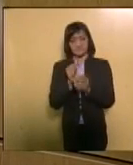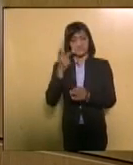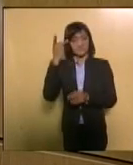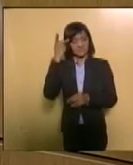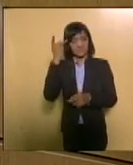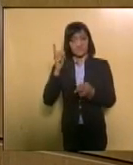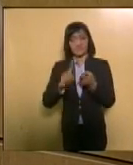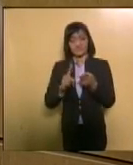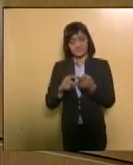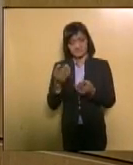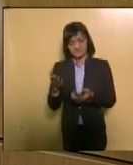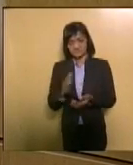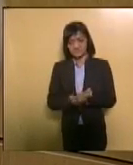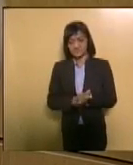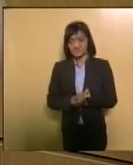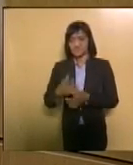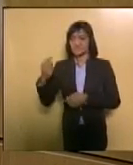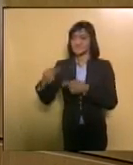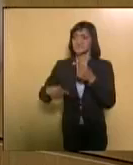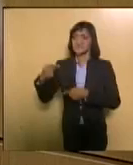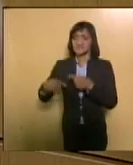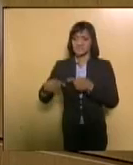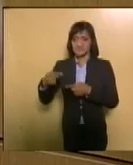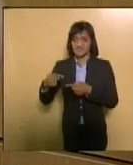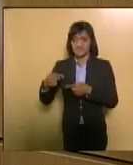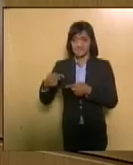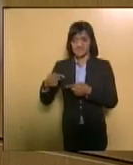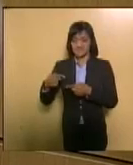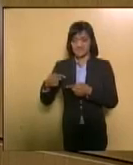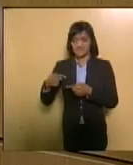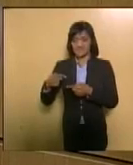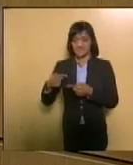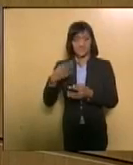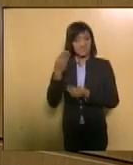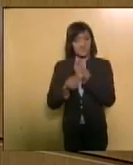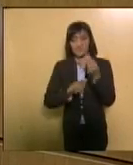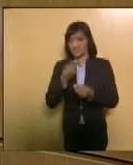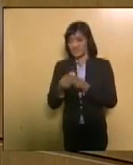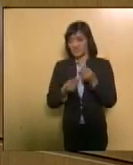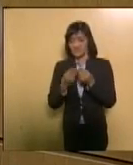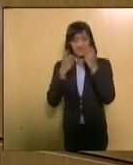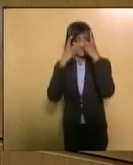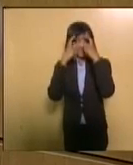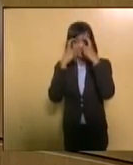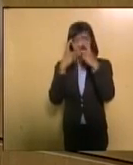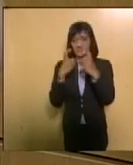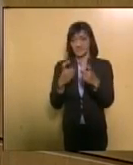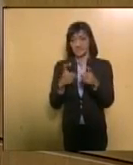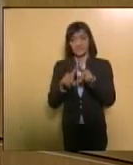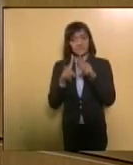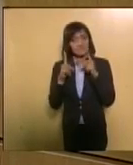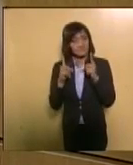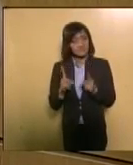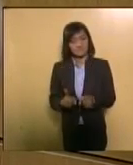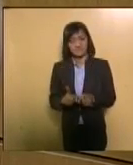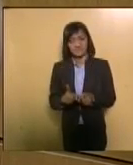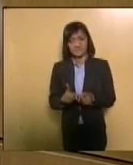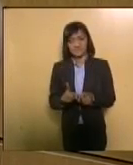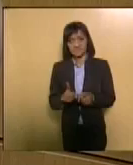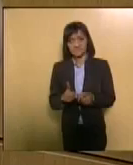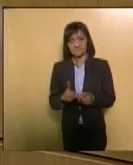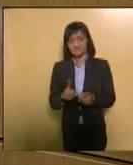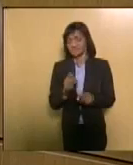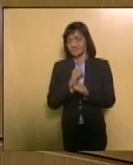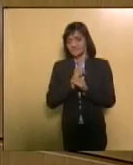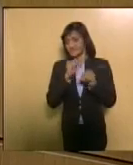Paulo São políticas que reduziram substancialmente a violência letal mas elas não não foram capazes de gerar